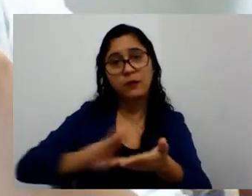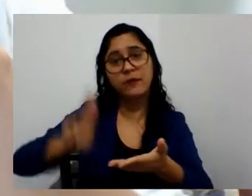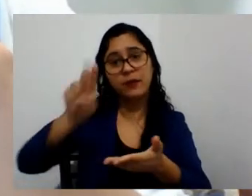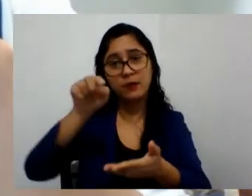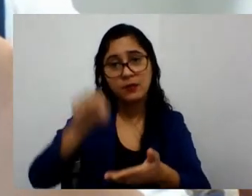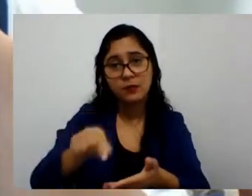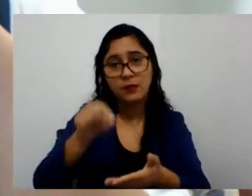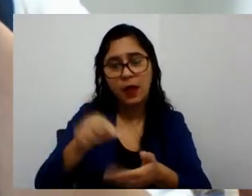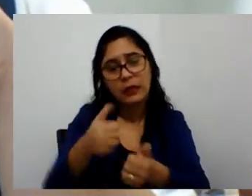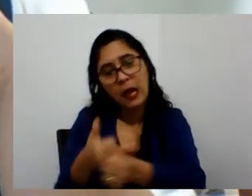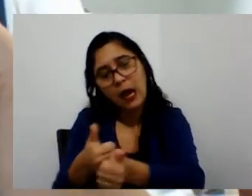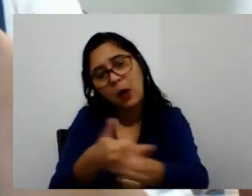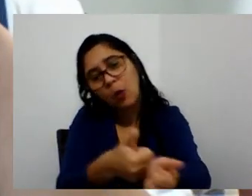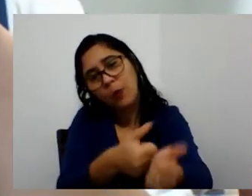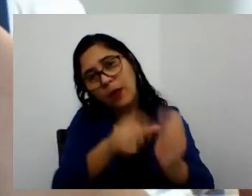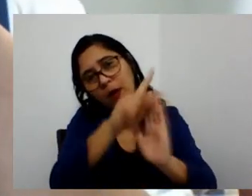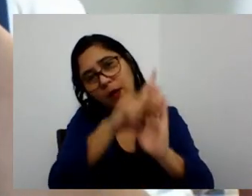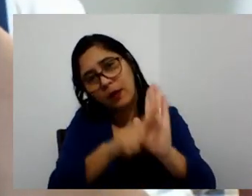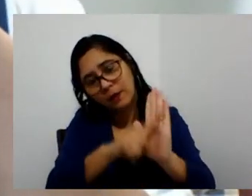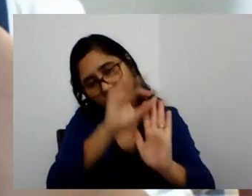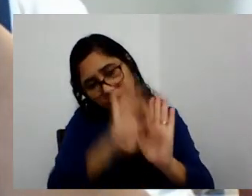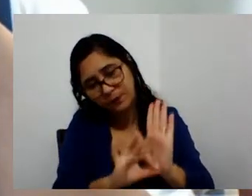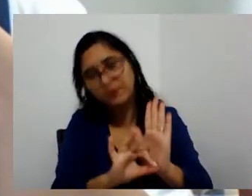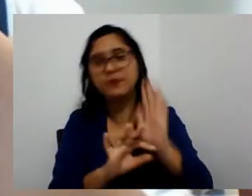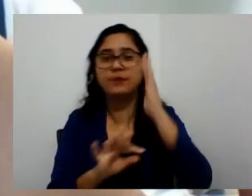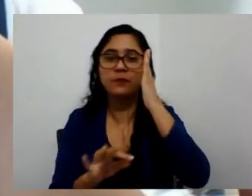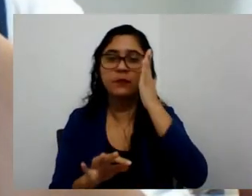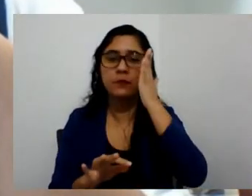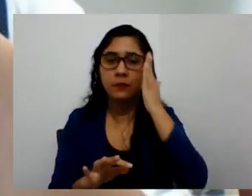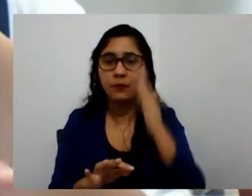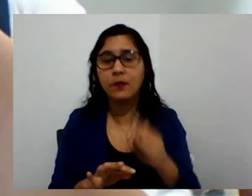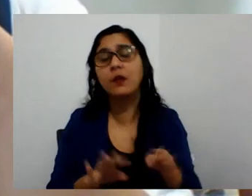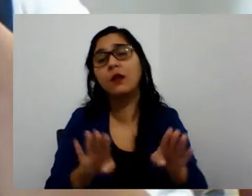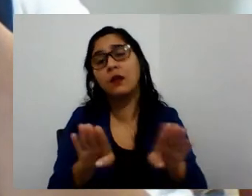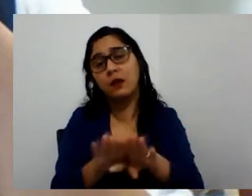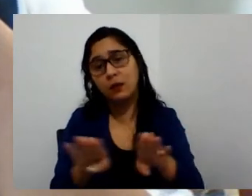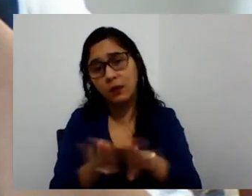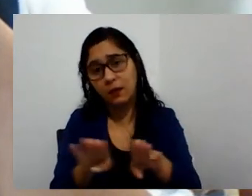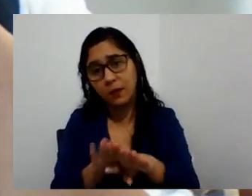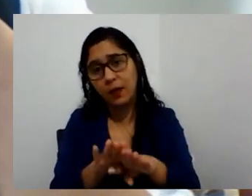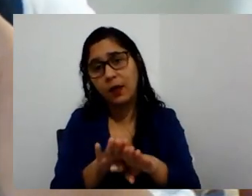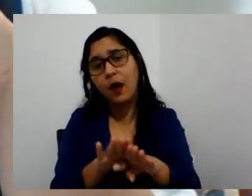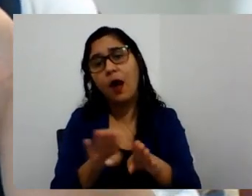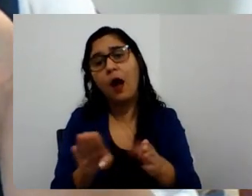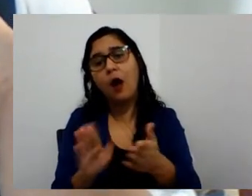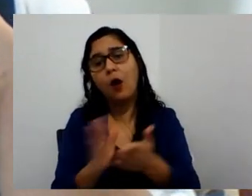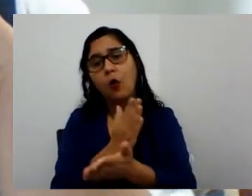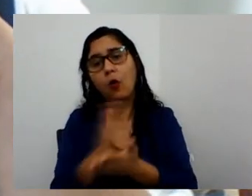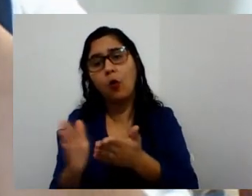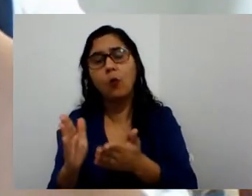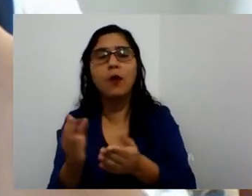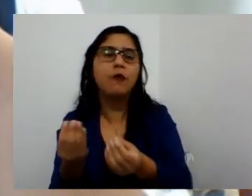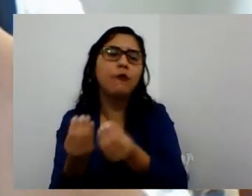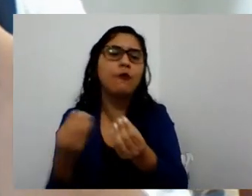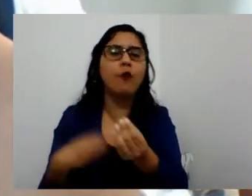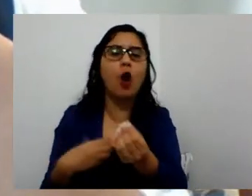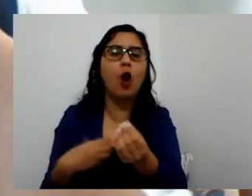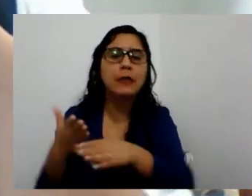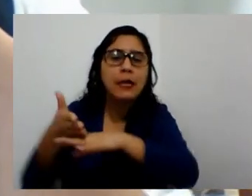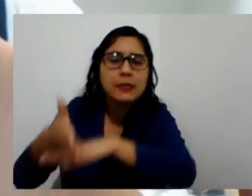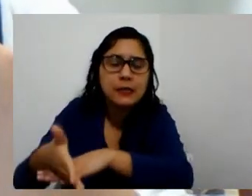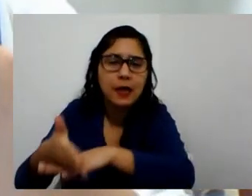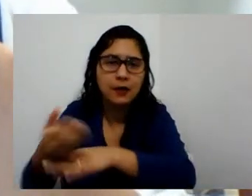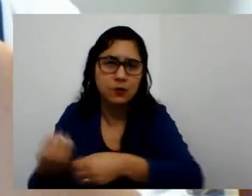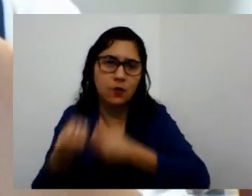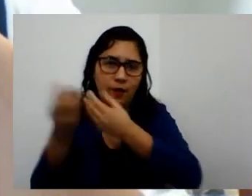os projetos, né? E além disso, alguns formatos de acesso às informações